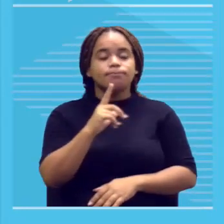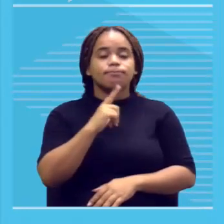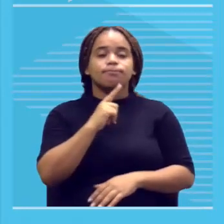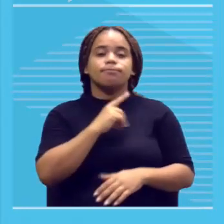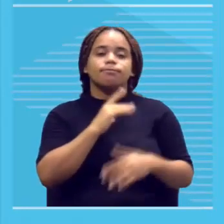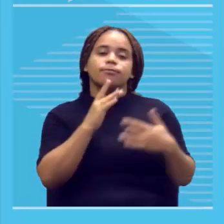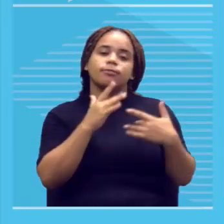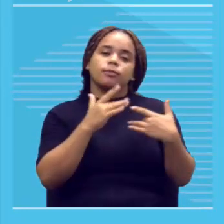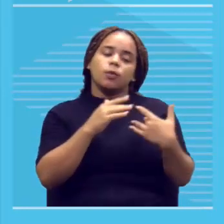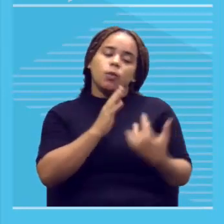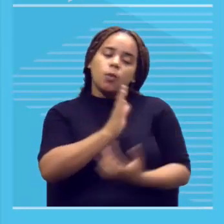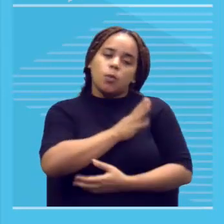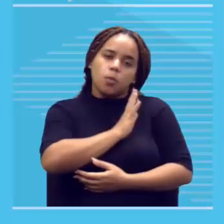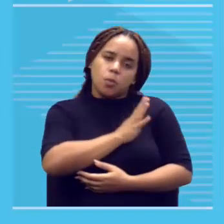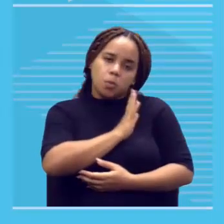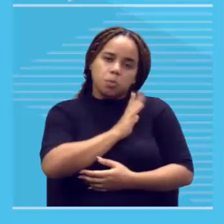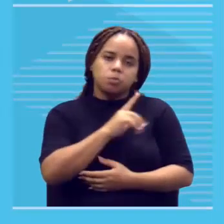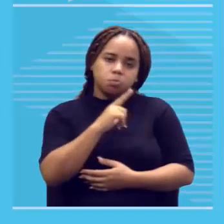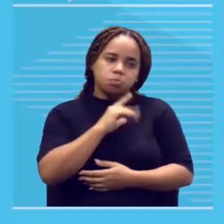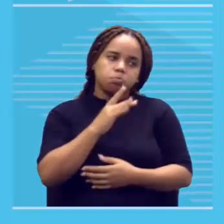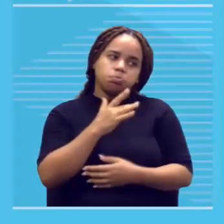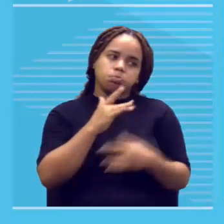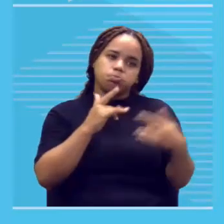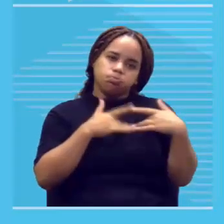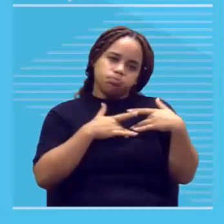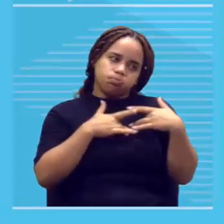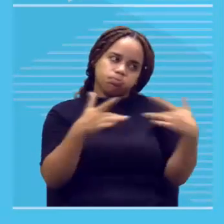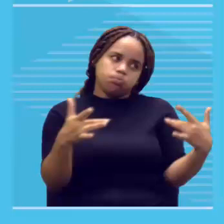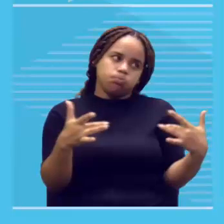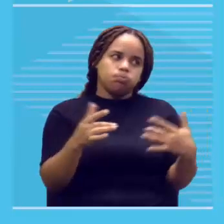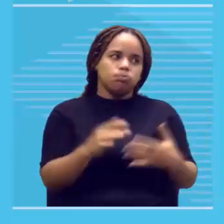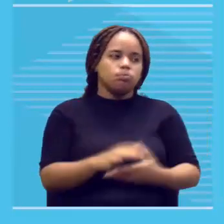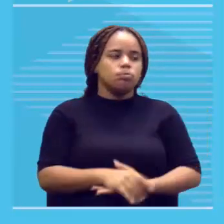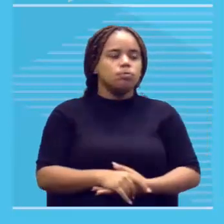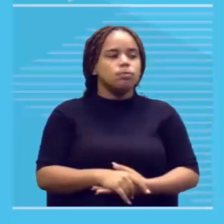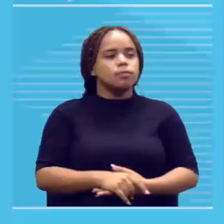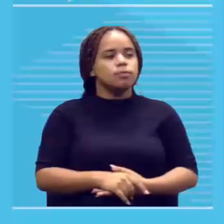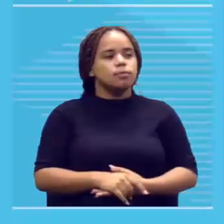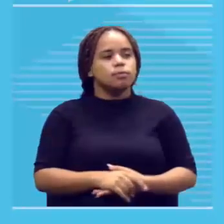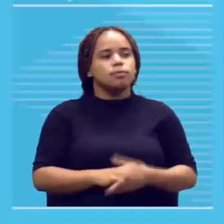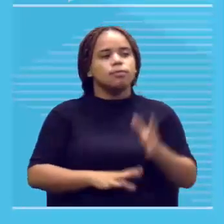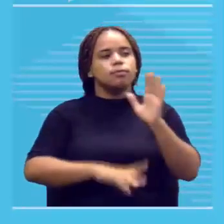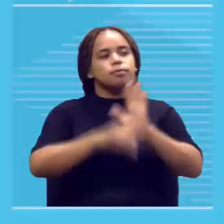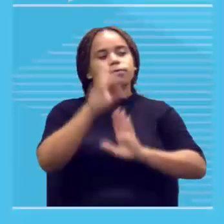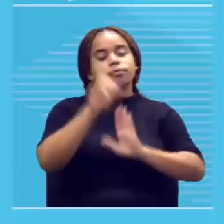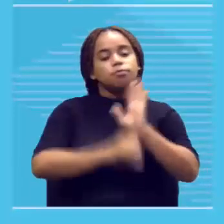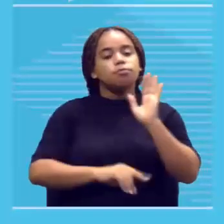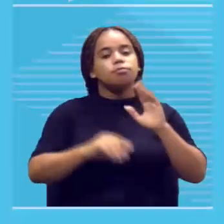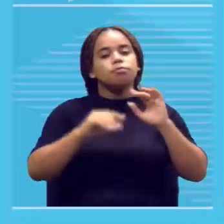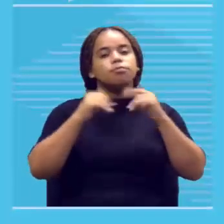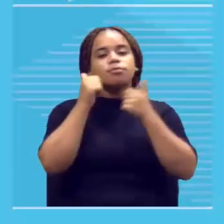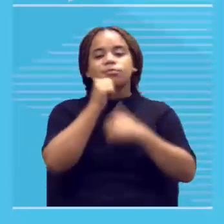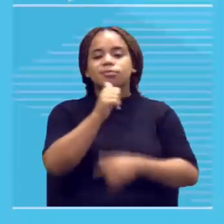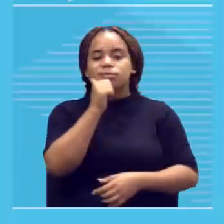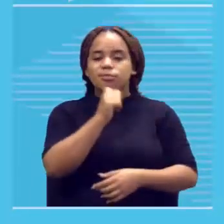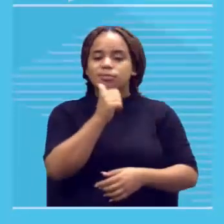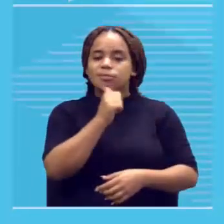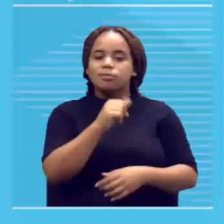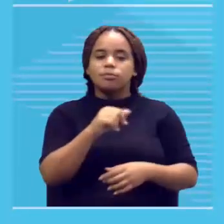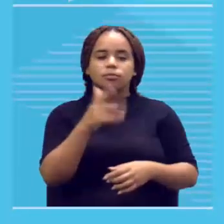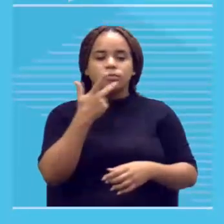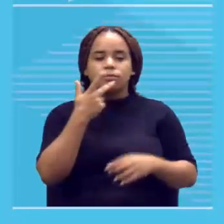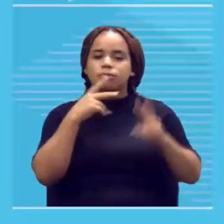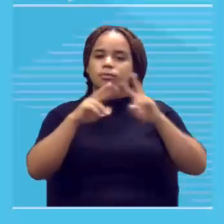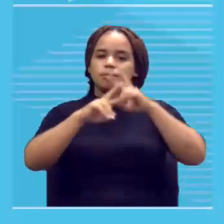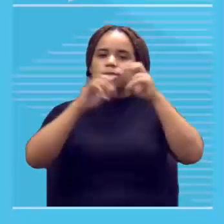verdadeiramente caridoso não é e por fim direitos da mulher né fala assim ah o movimento